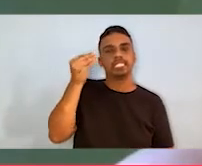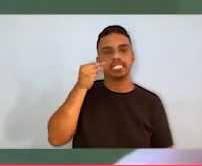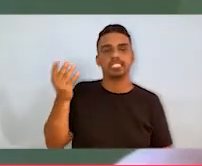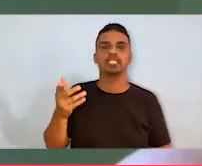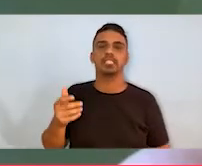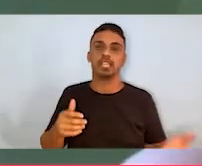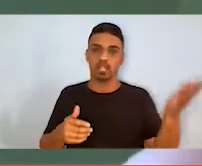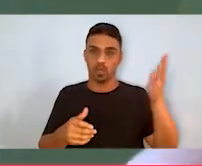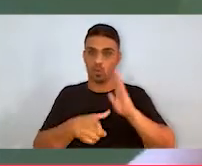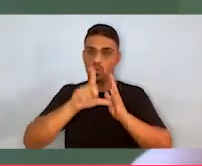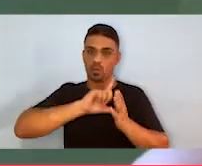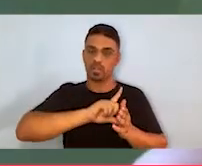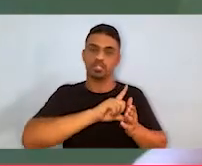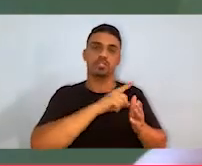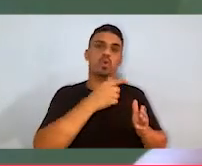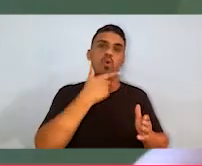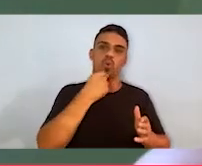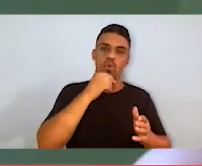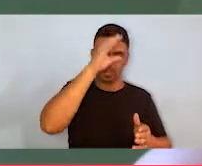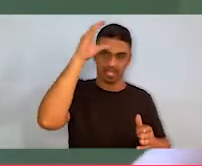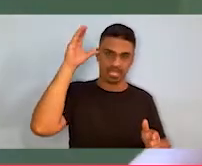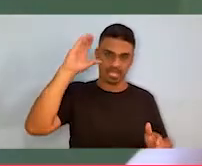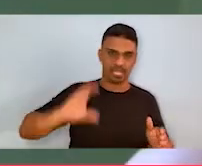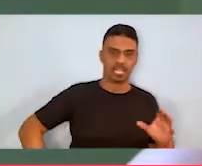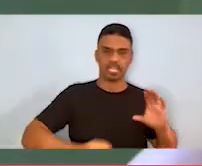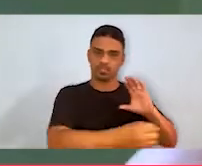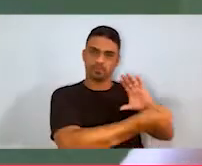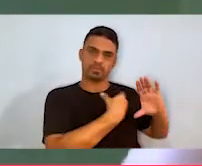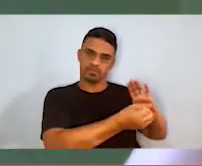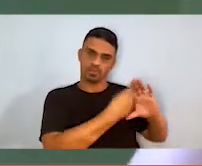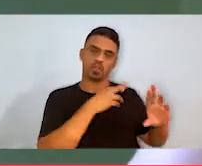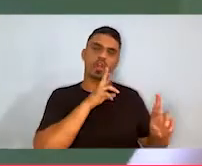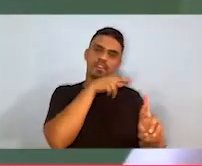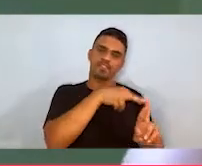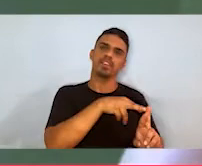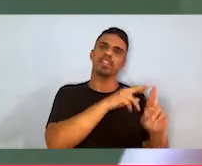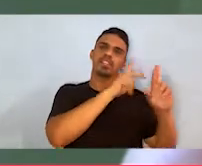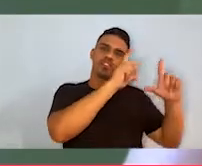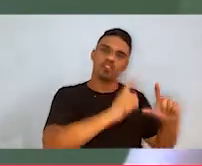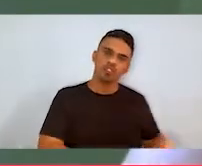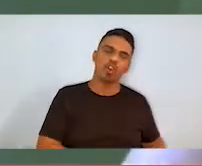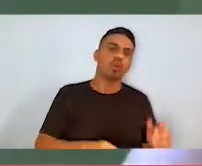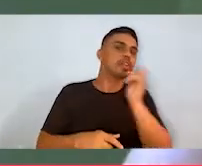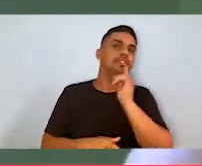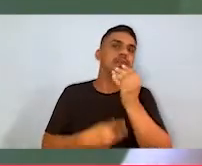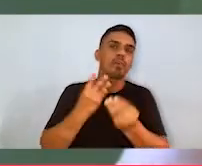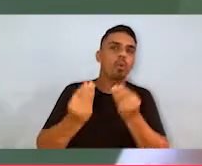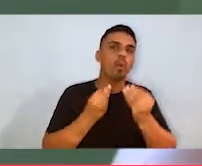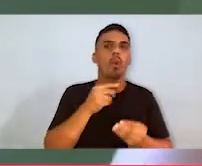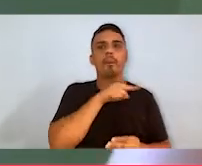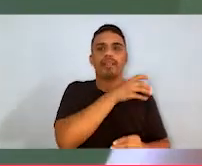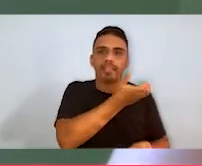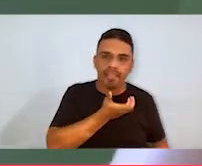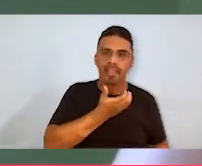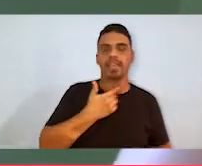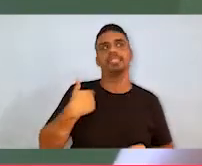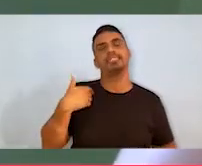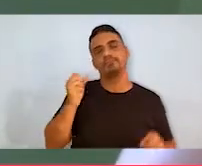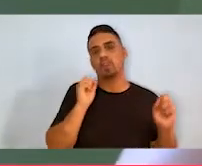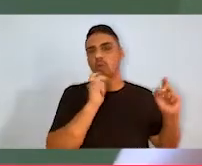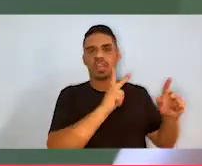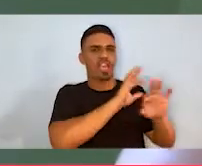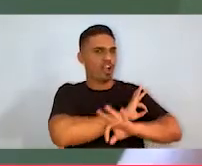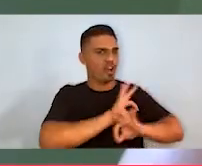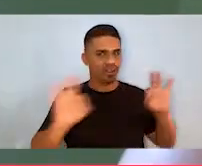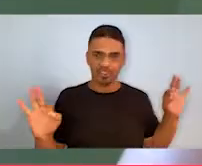backgrounds que o cliente mandou um monte de referência de Shining Force. De Shining Force é lindo, Shining Force tem uns backgrounds maravilhosos, então para